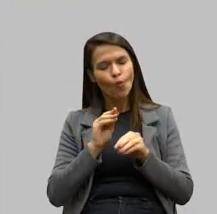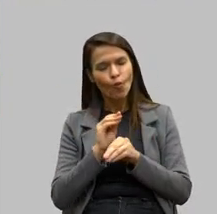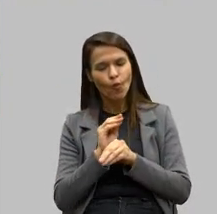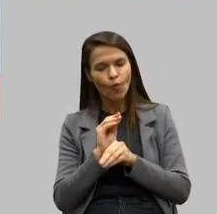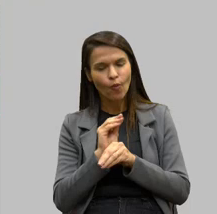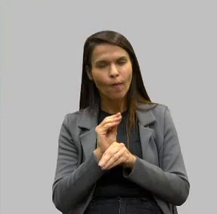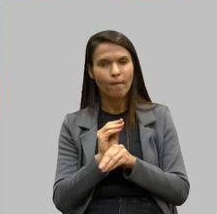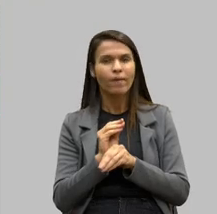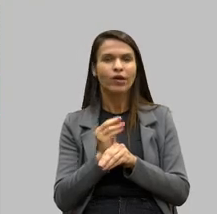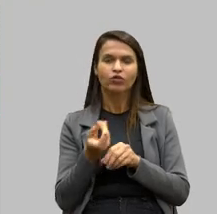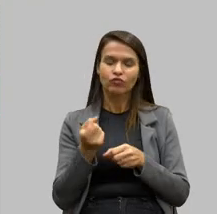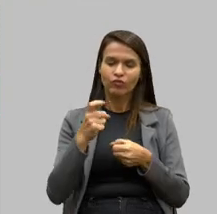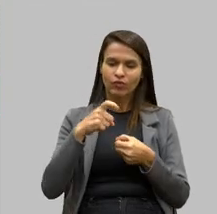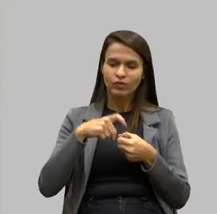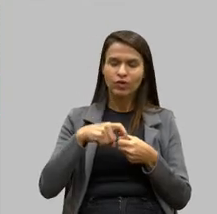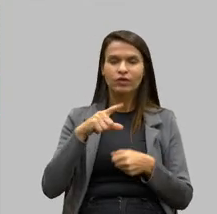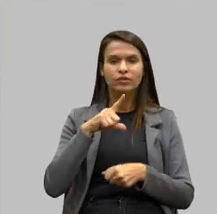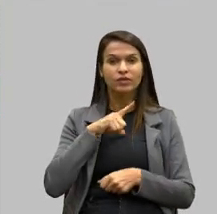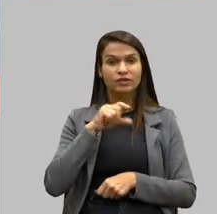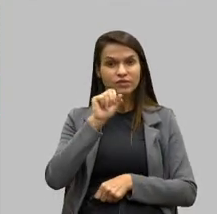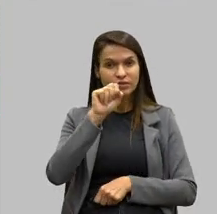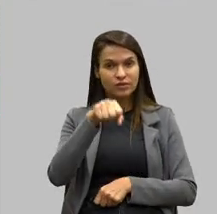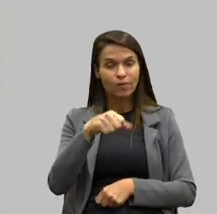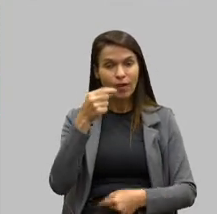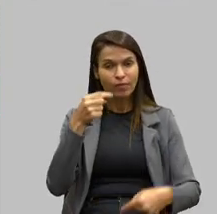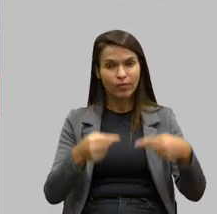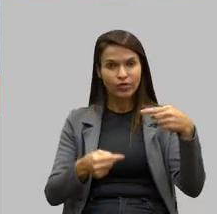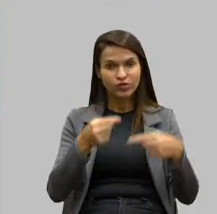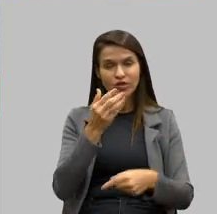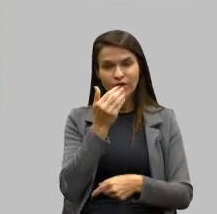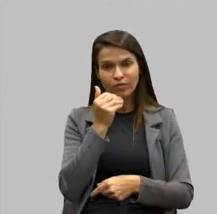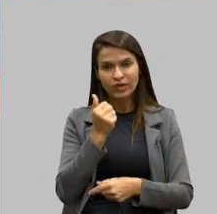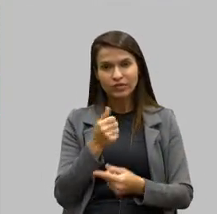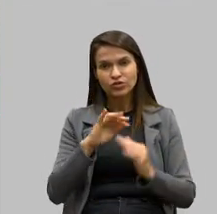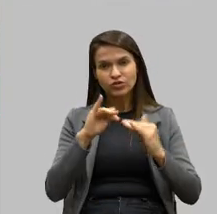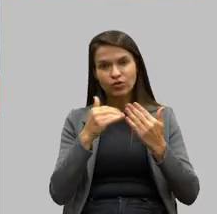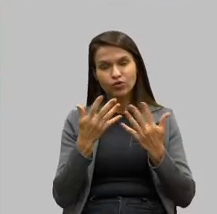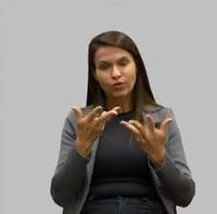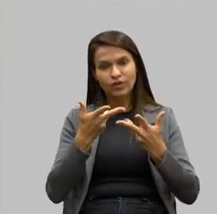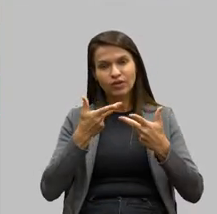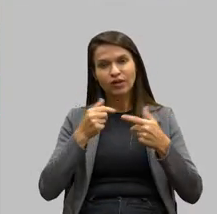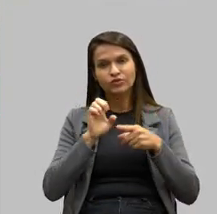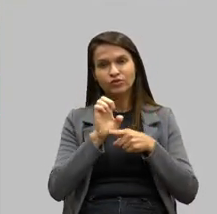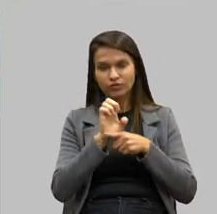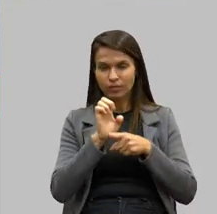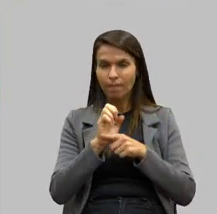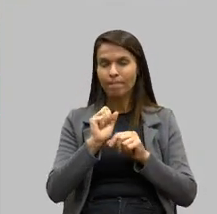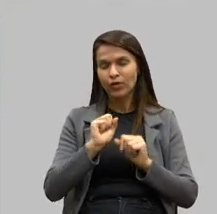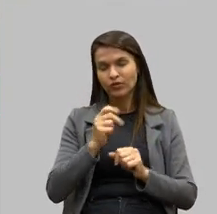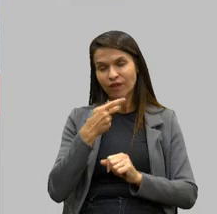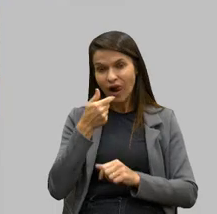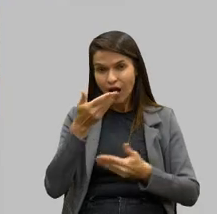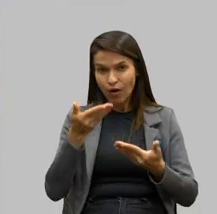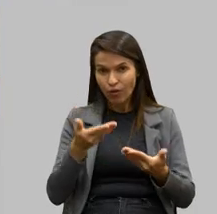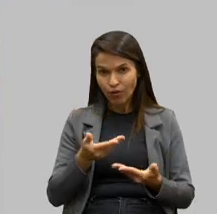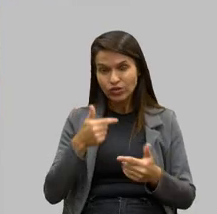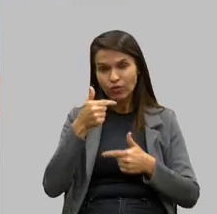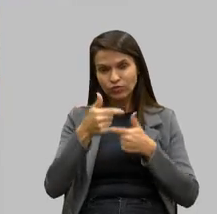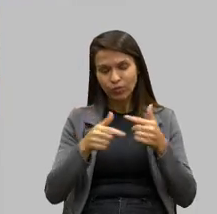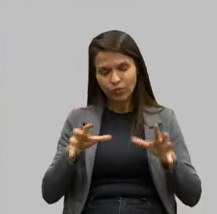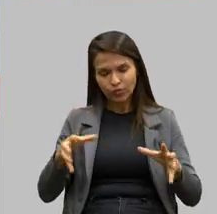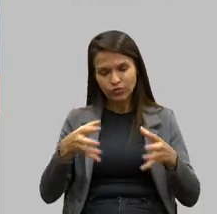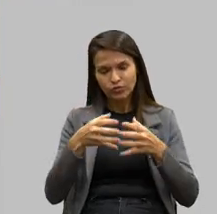retomarmos e termos, sim, uma política de alimentação escolar, de qualidade do nosso Estado, isso a gente pode falar hoje. É um trabalho conjunto.